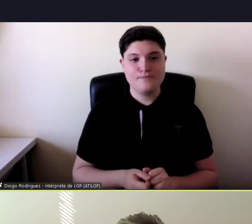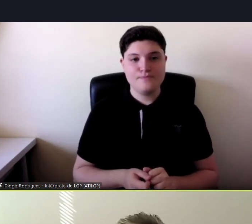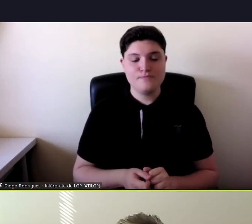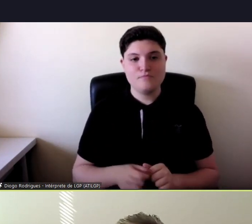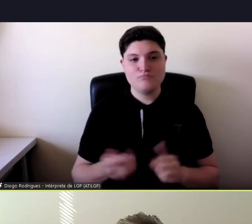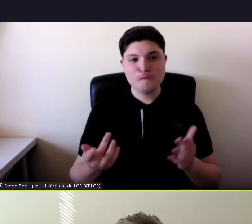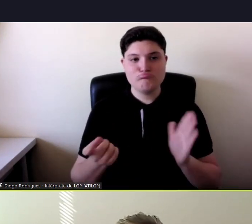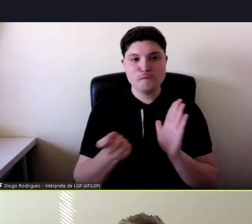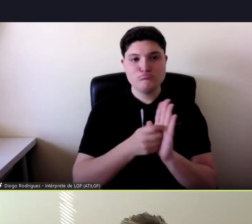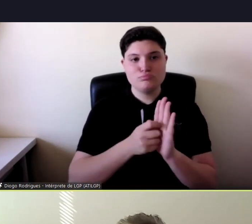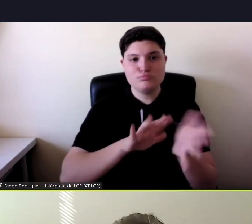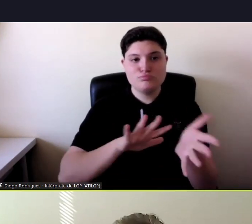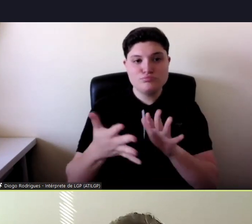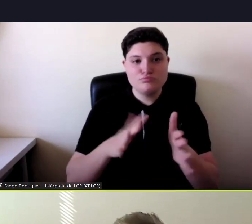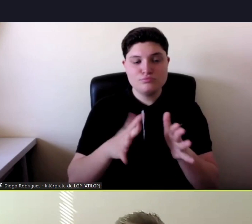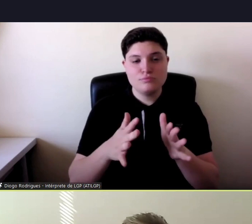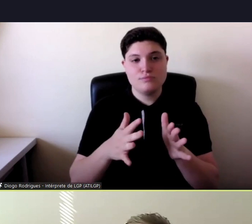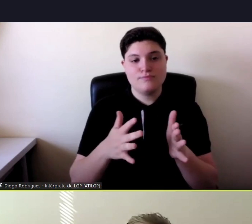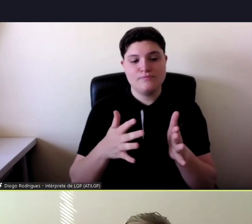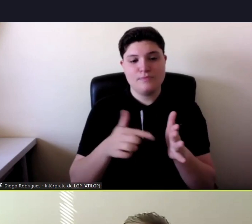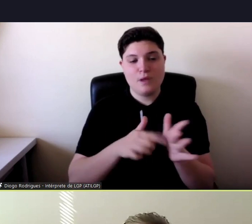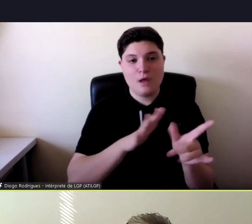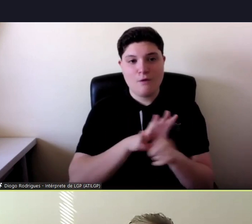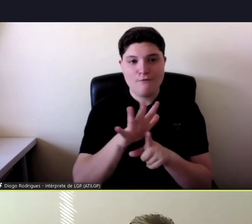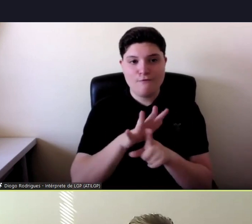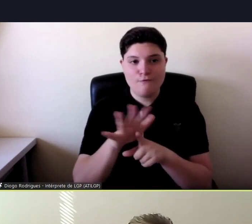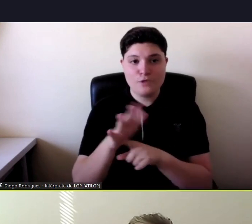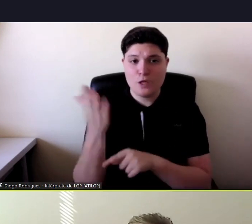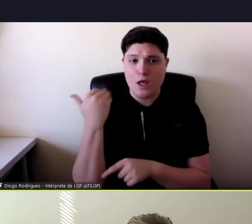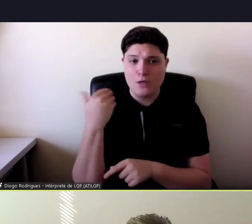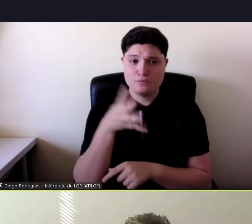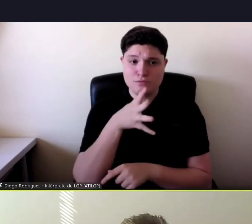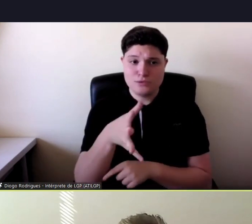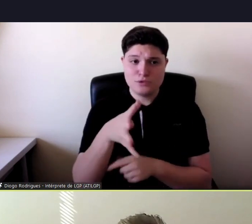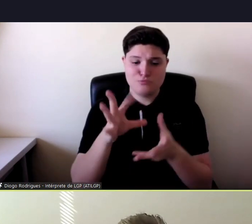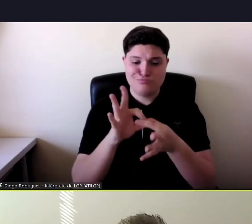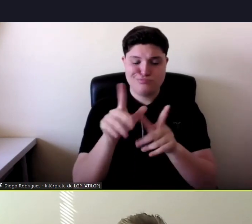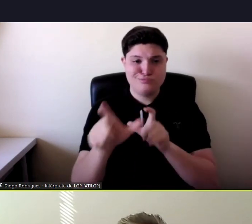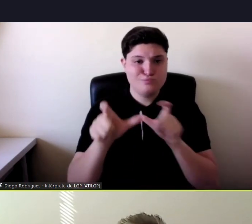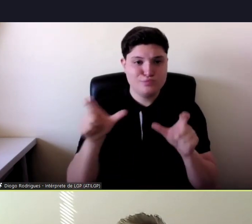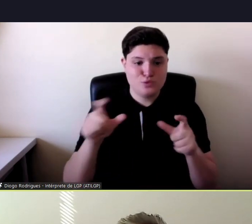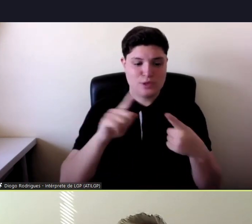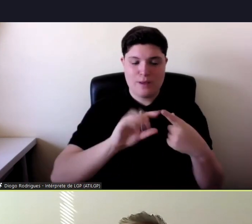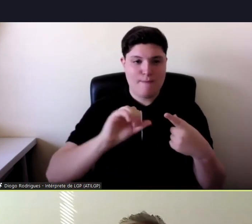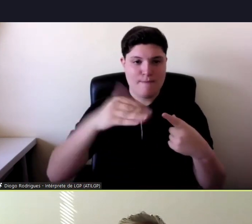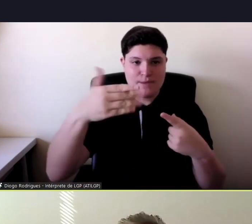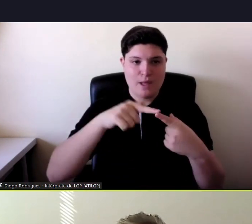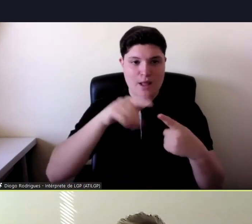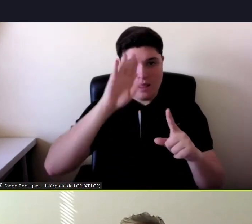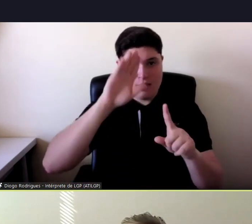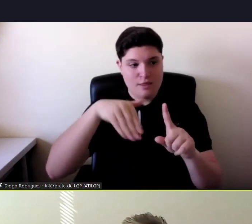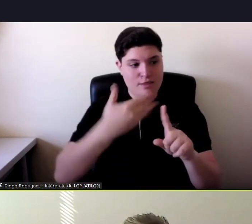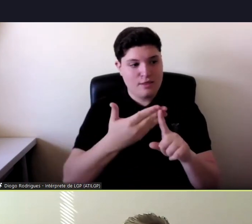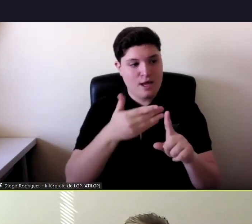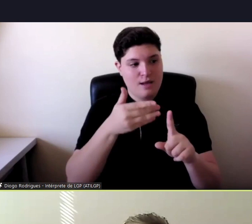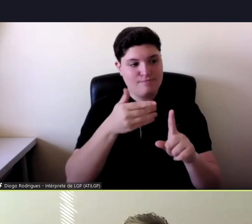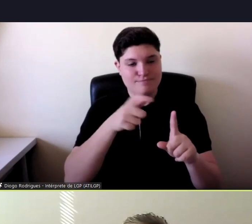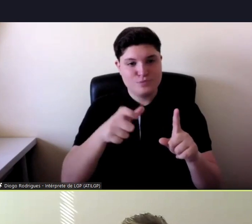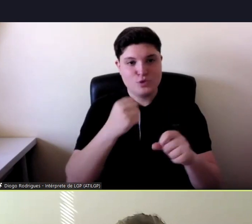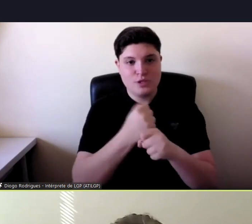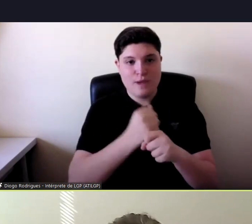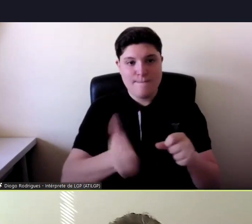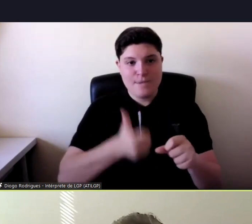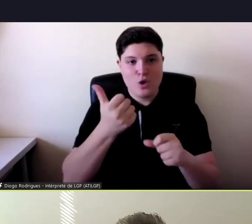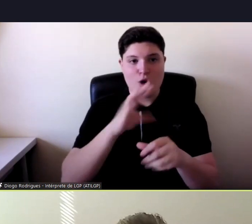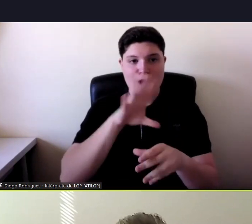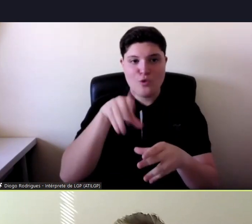que nas agendas que impactam naquilo que eu há pouco referi, obviamente as pessoas em primeiro lugar, um melhor equilíbrio demográfico, maior inclusão